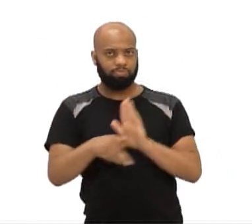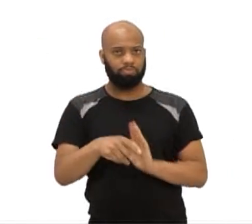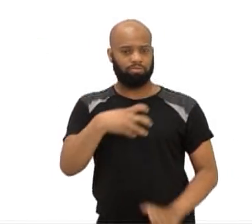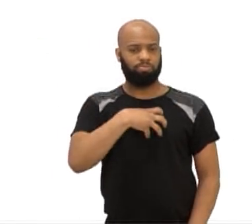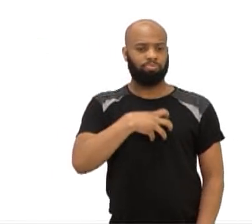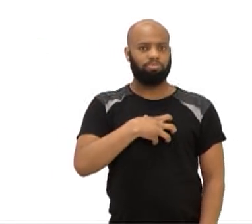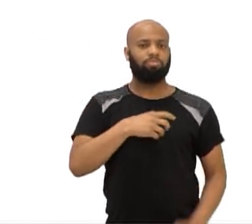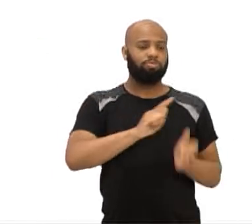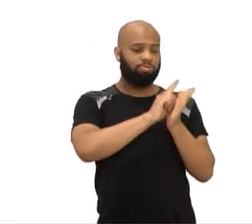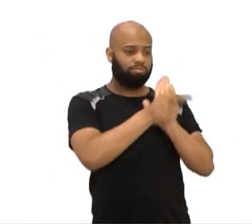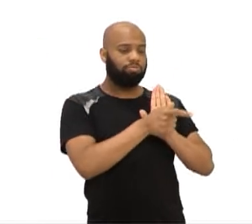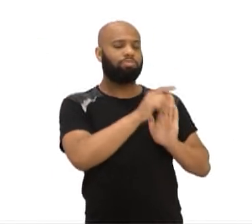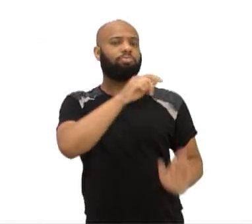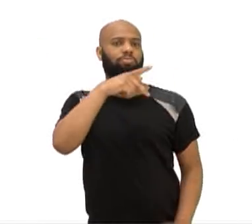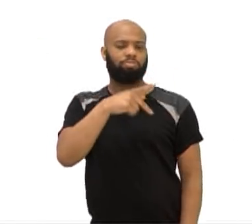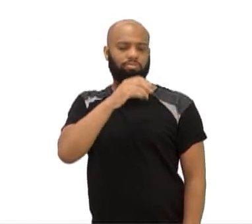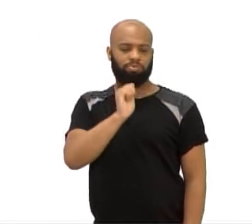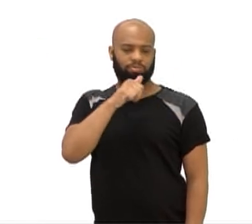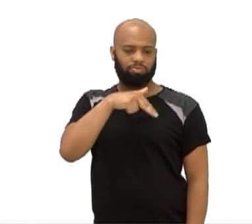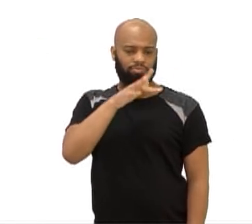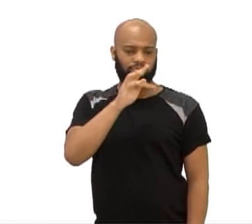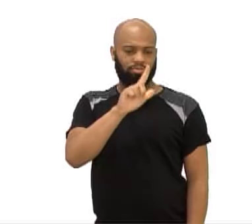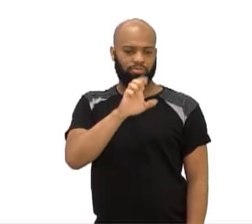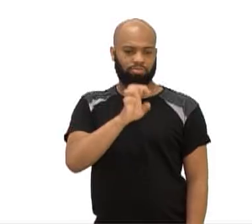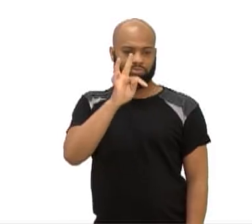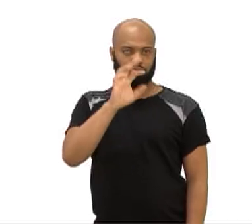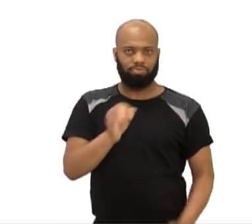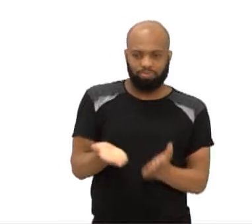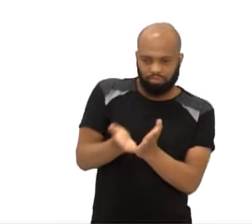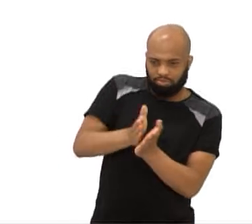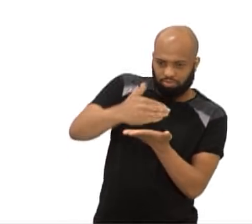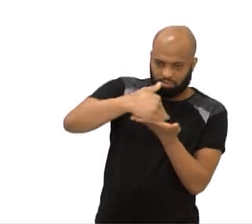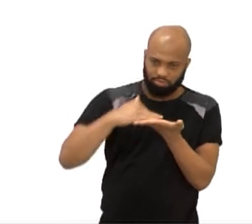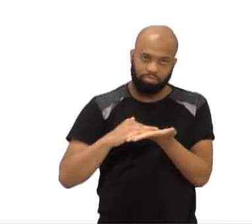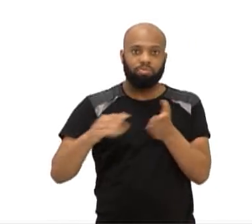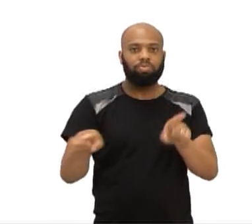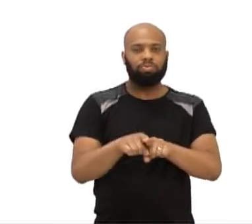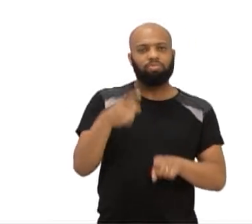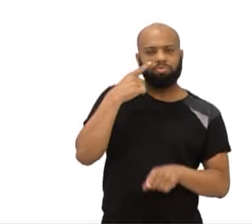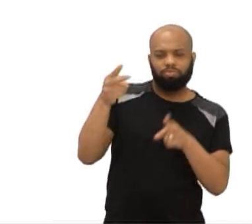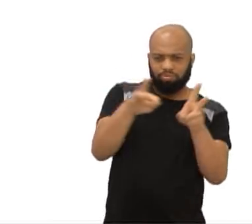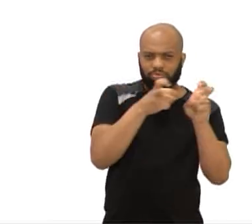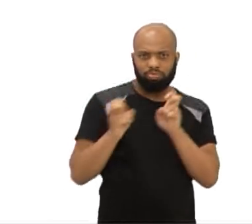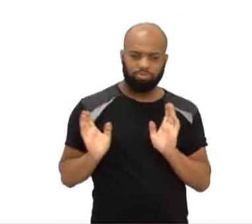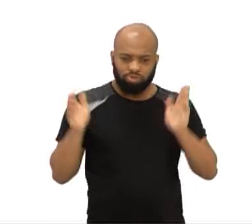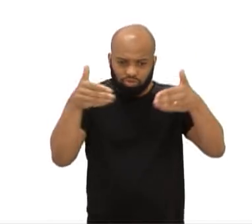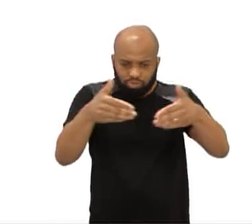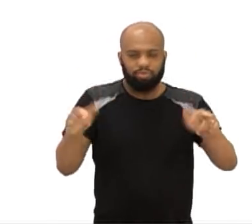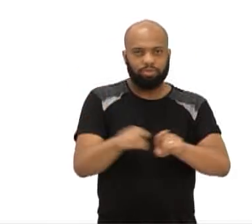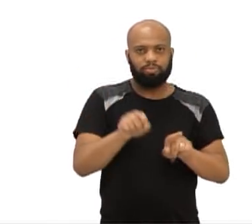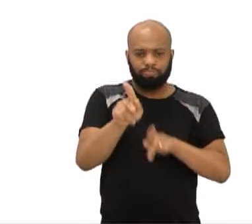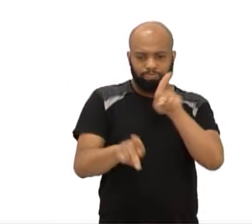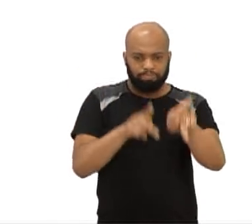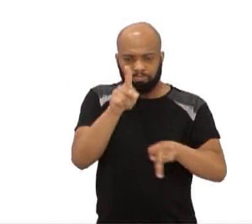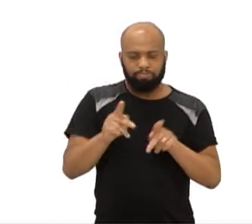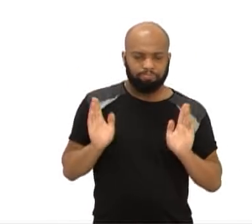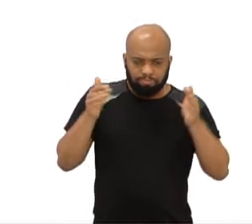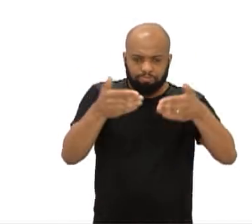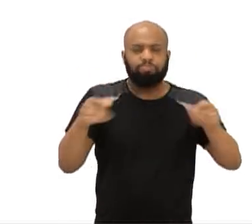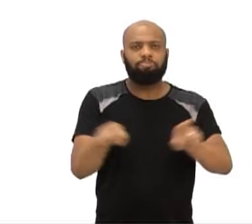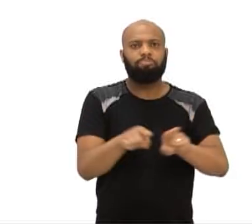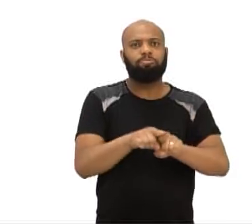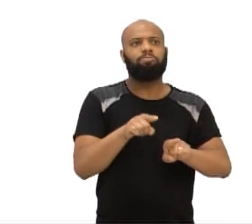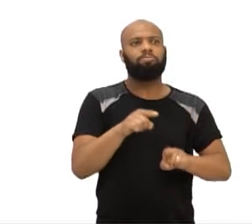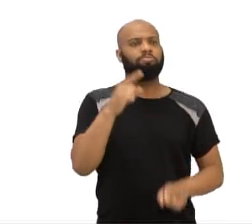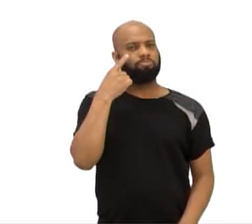gênero panfleto. Reconhecer a finalidade do gênero, observar o público-alvo, isso é muito importante, qual é o público-alvo,